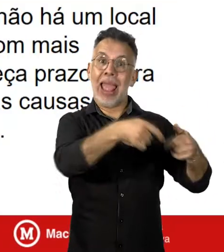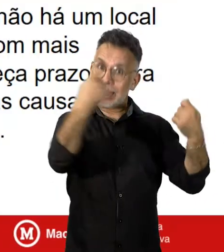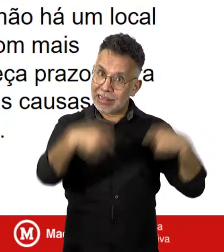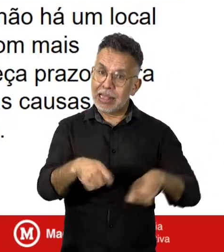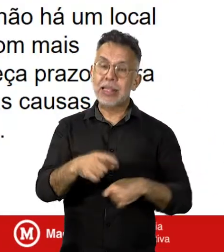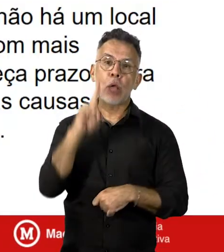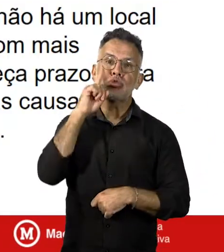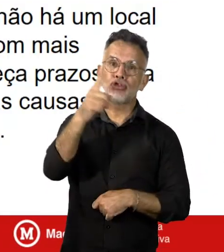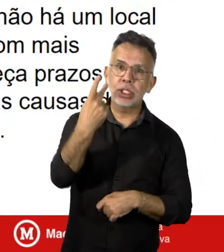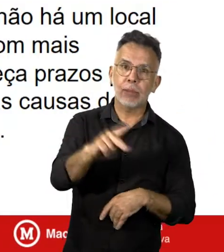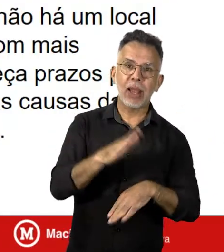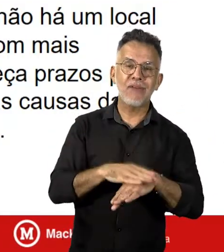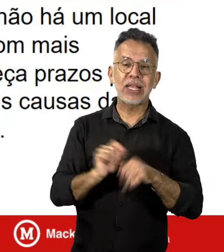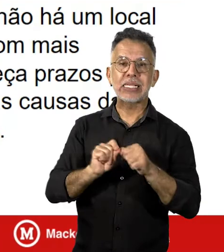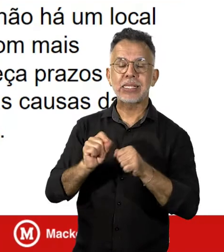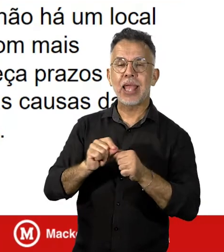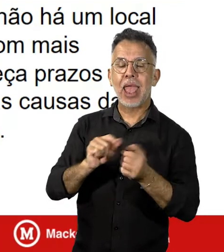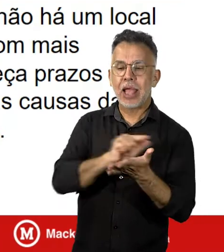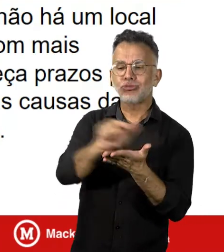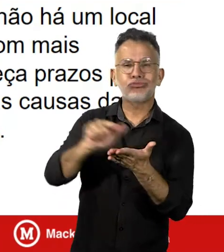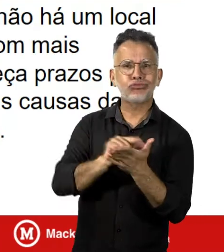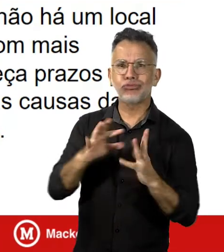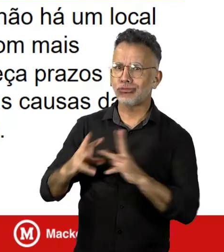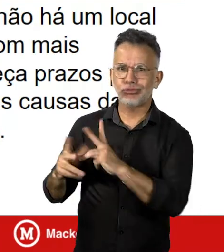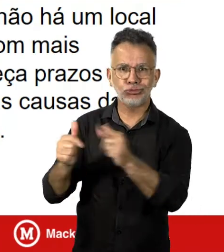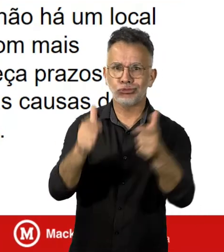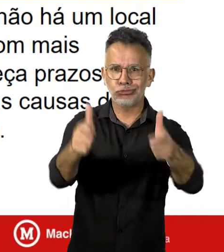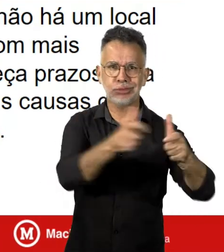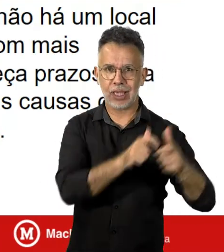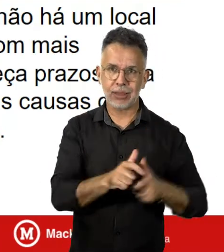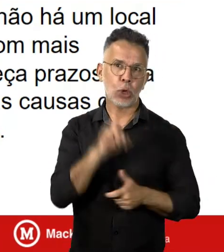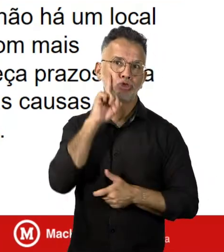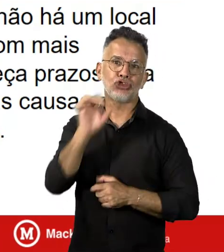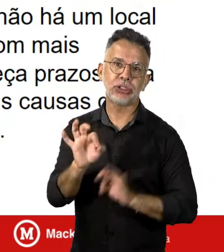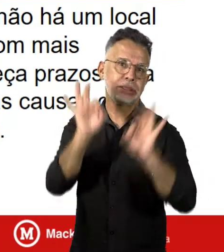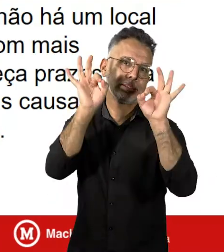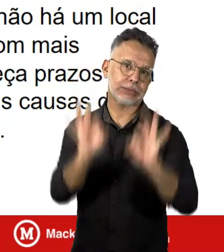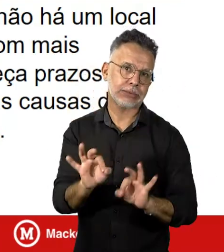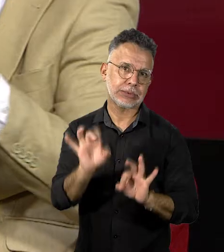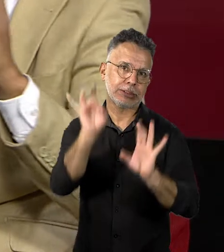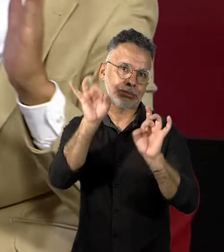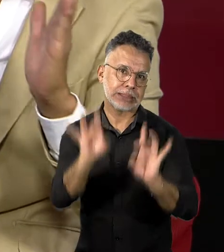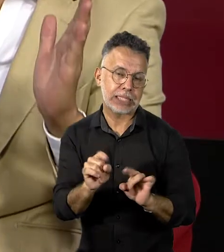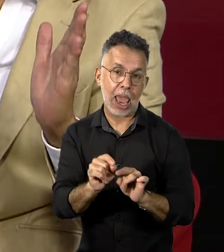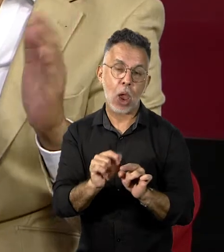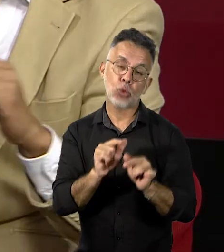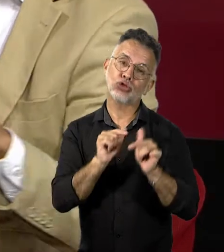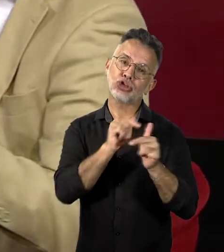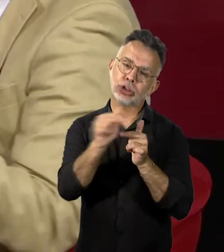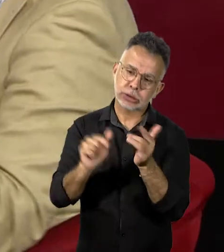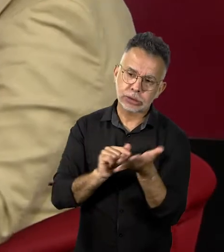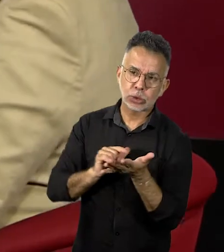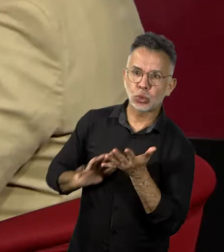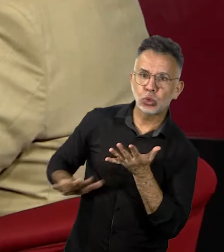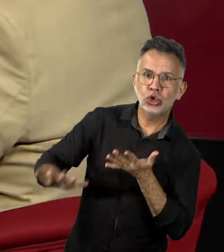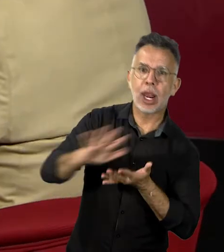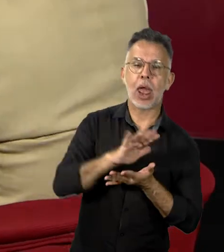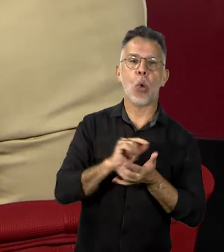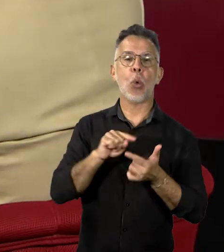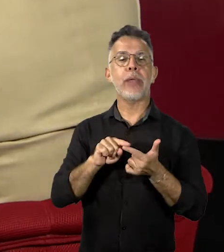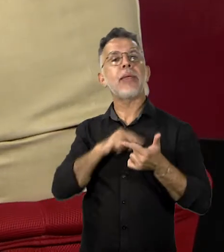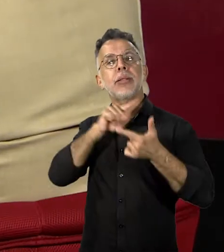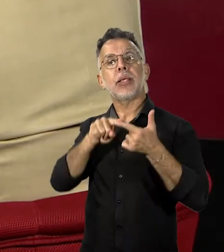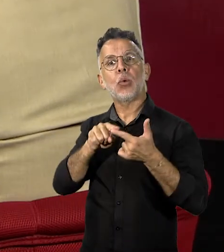é necessário um dia para fazer a grande faxina na nossa área. Tem o dia D do descarte, o dia D da faxina. E a